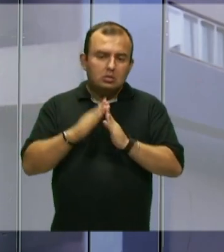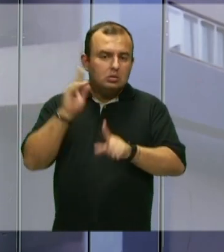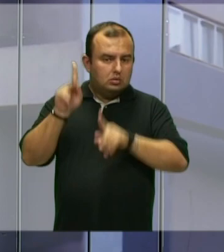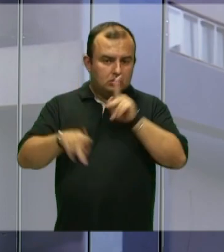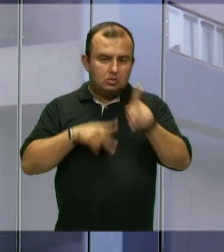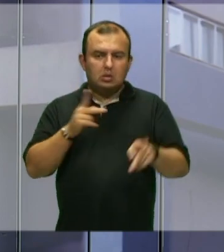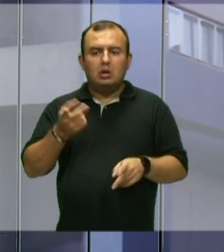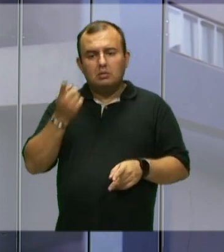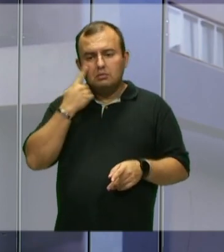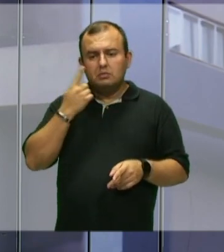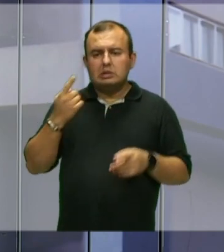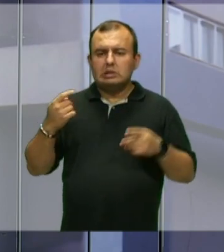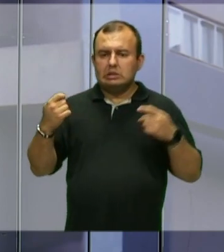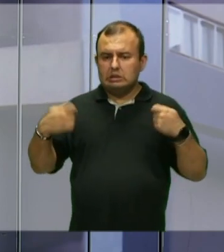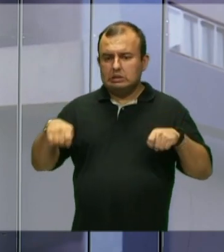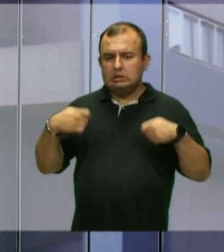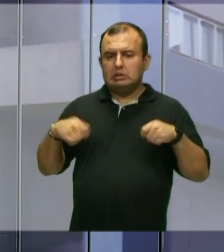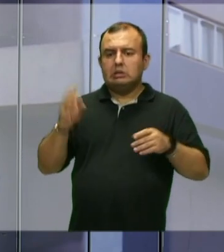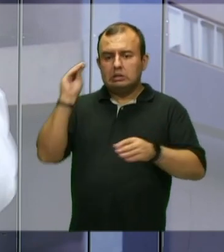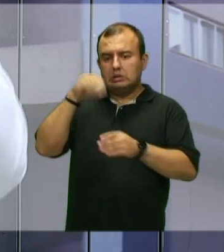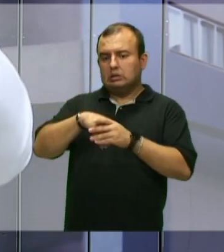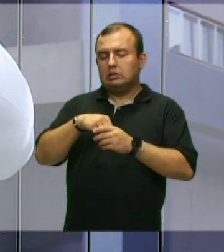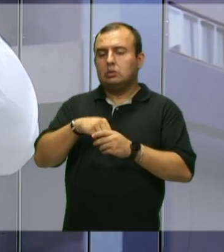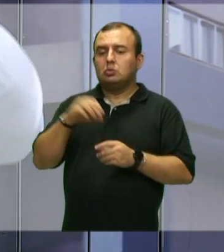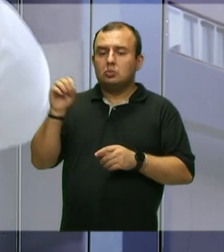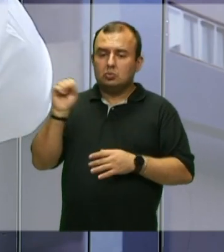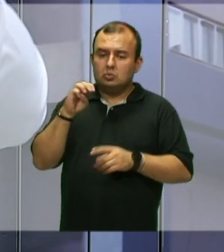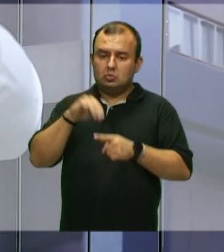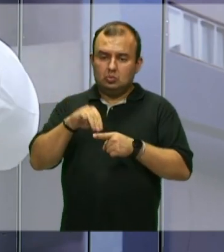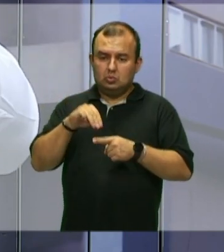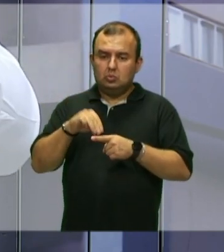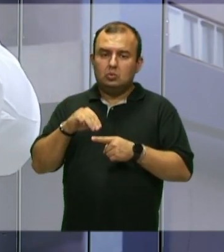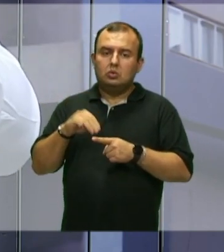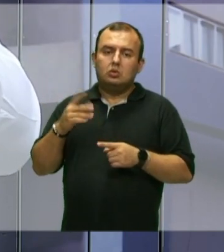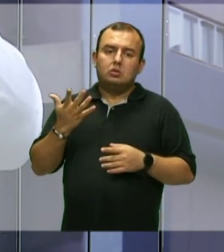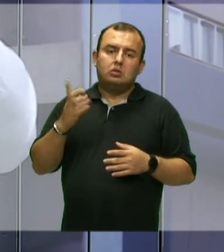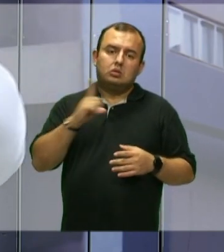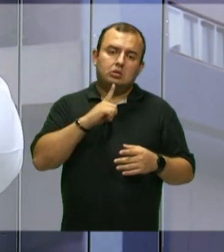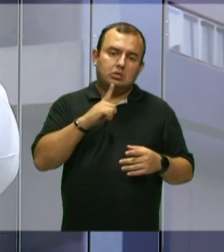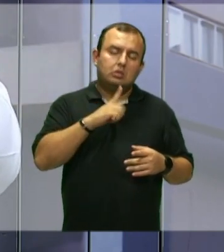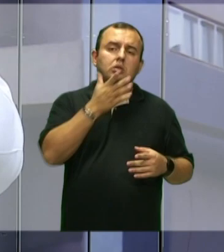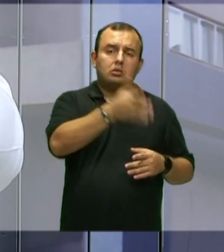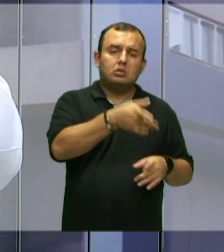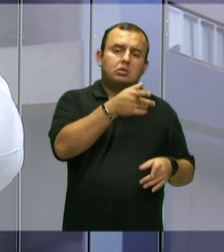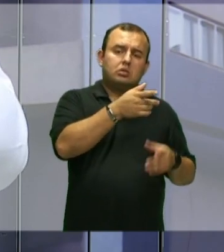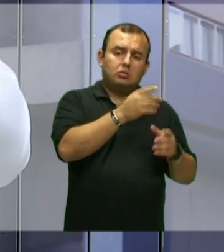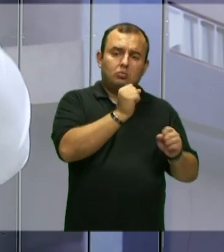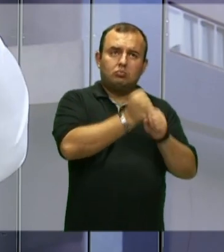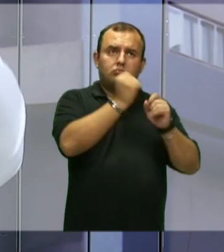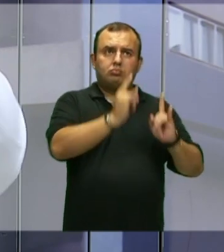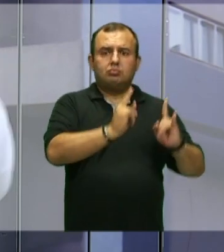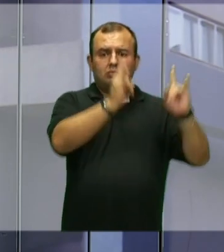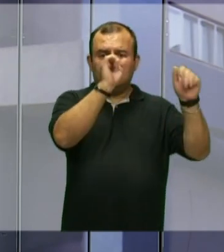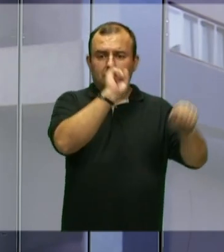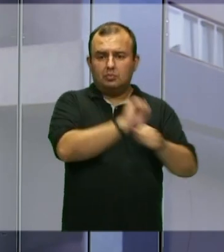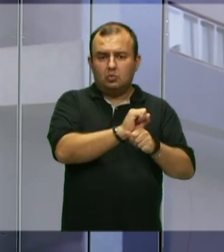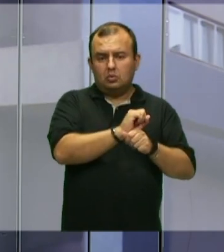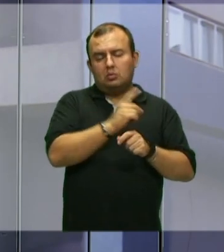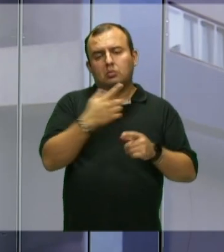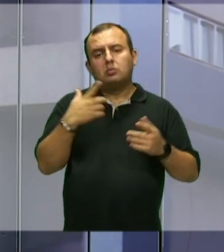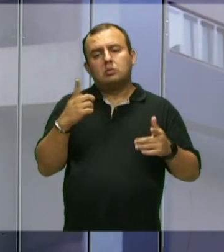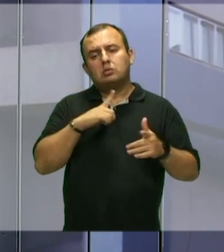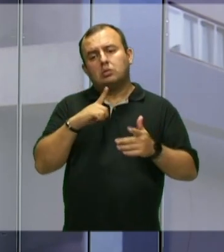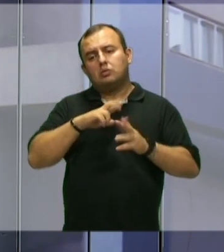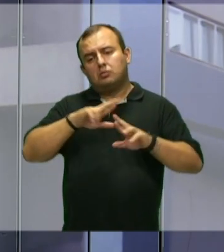e tendo em vista a necessidade que nós temos dentro do nosso município. A gente está ali com o elefante branco parado, né, que poderia hoje estar servindo de moradias